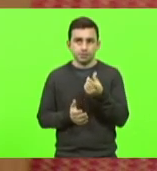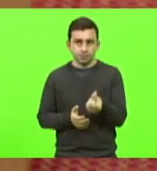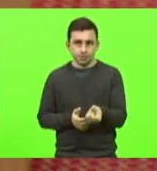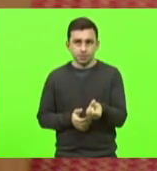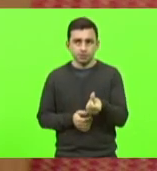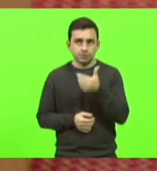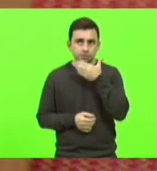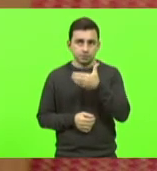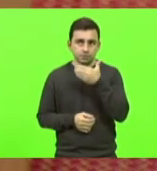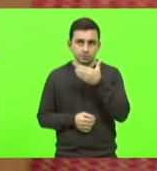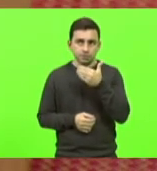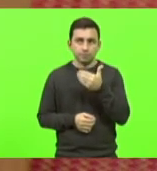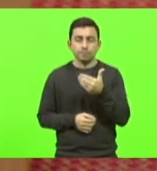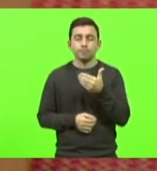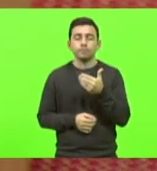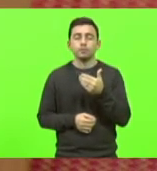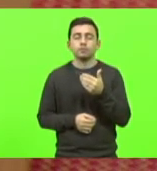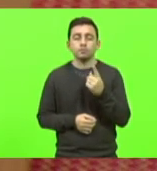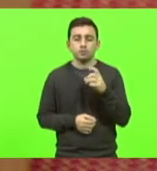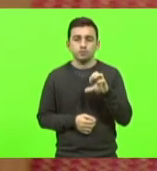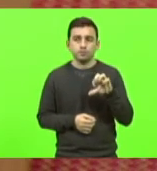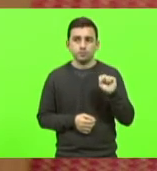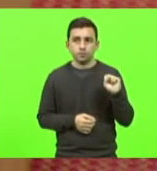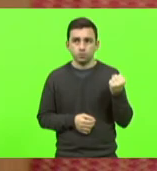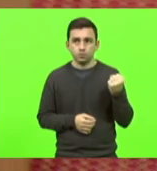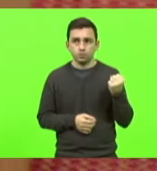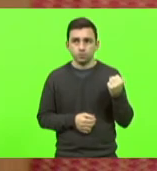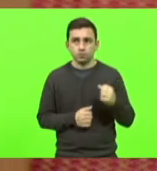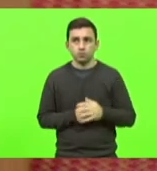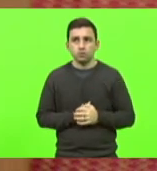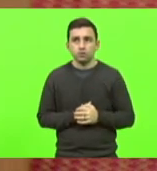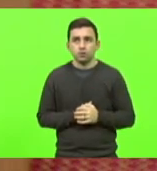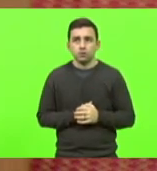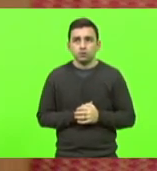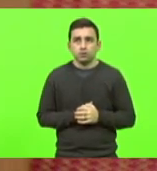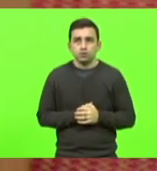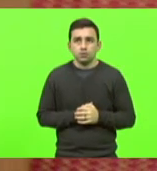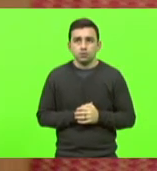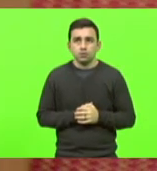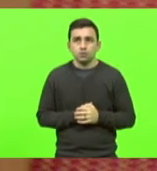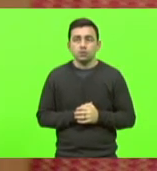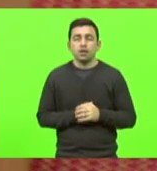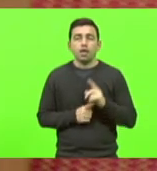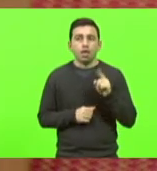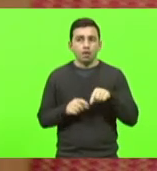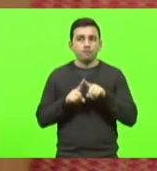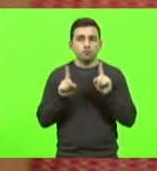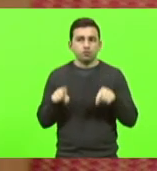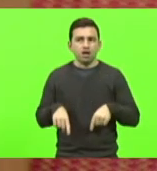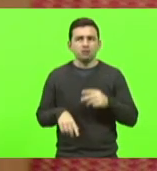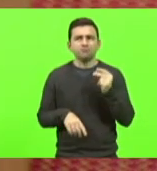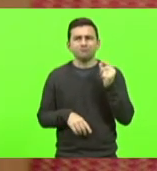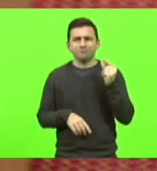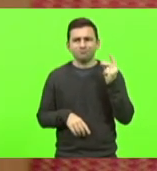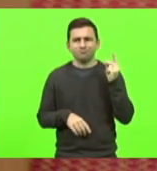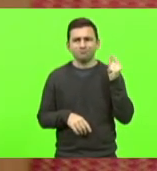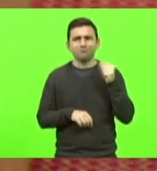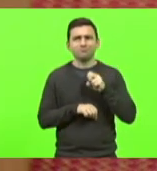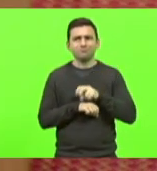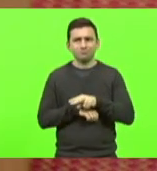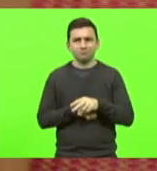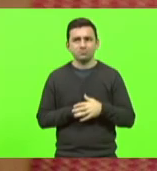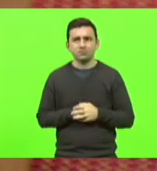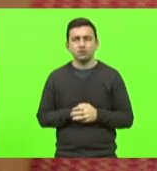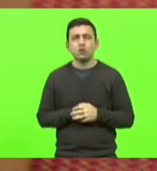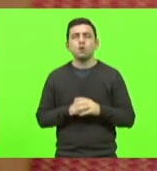de 98 nós estamos falando aqui de funcionários antigos e